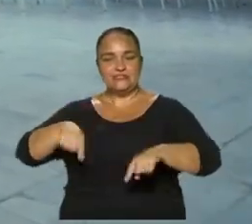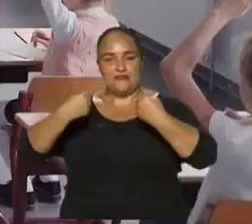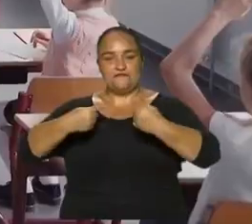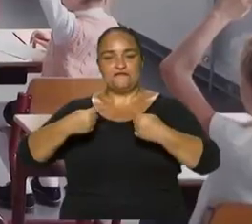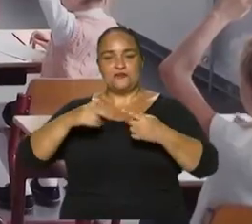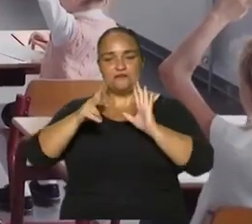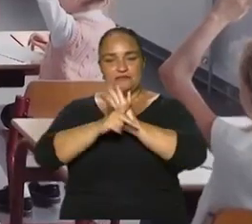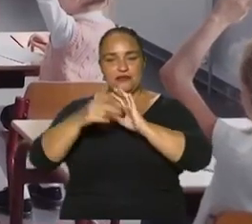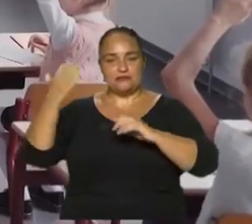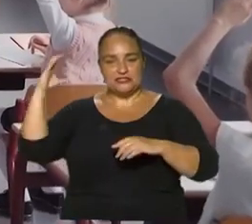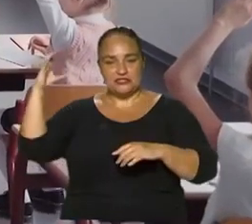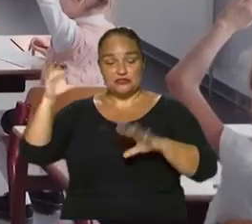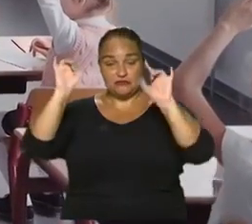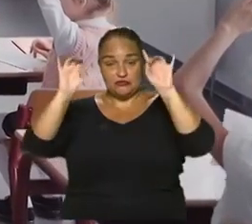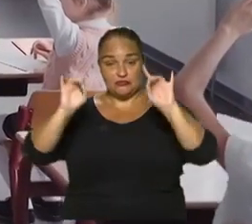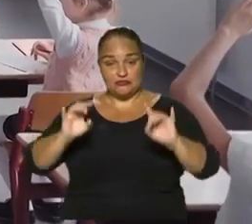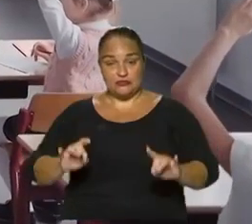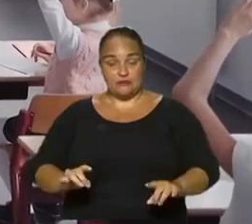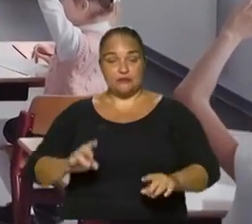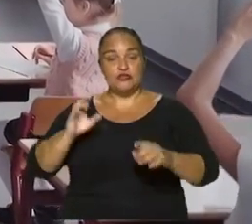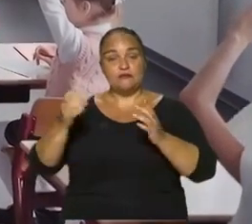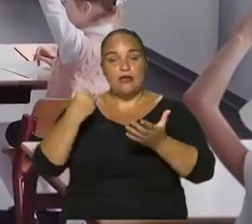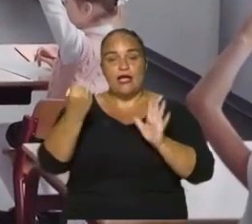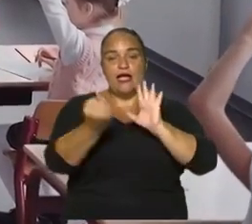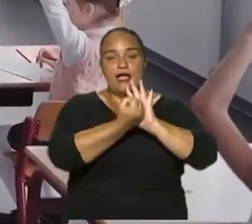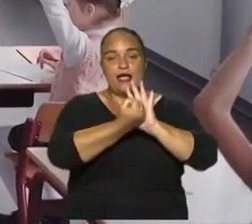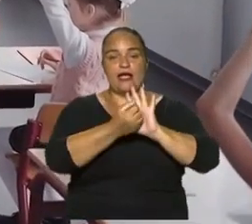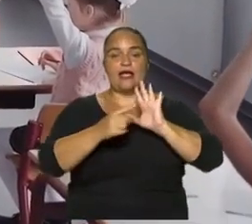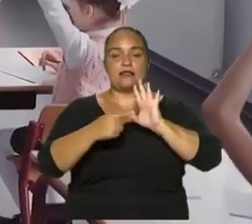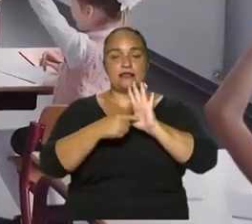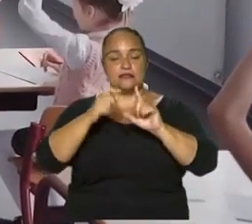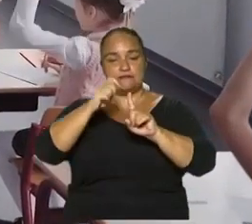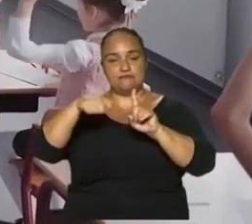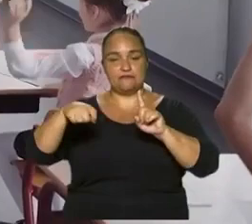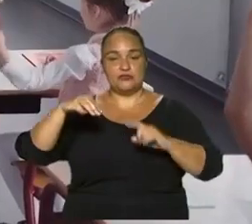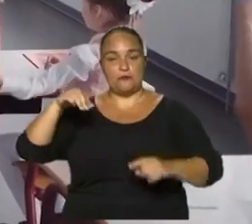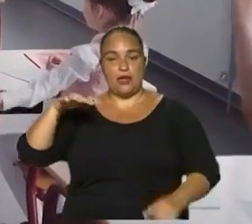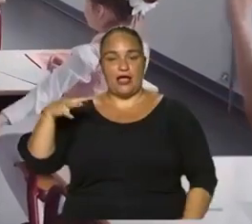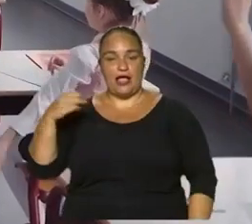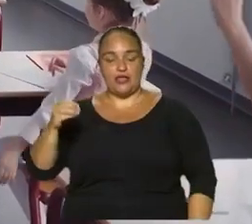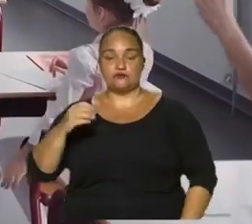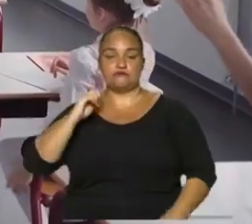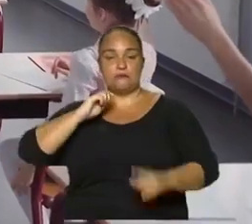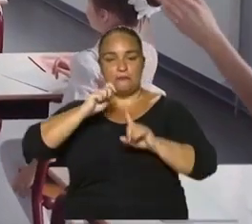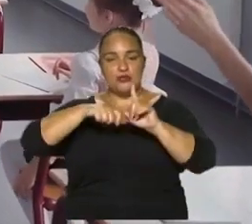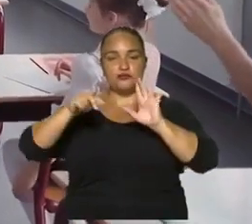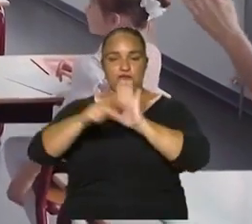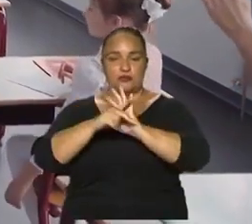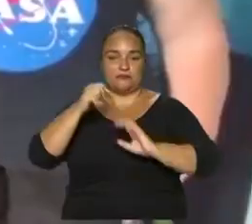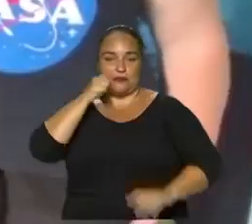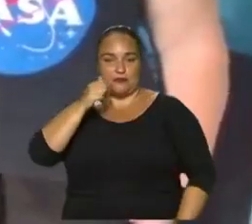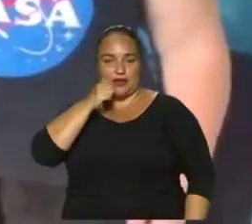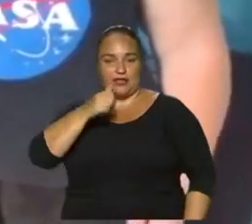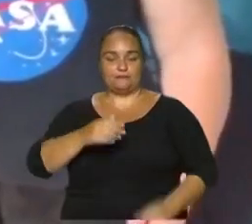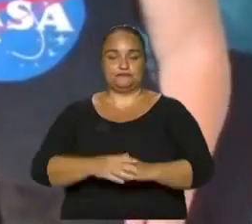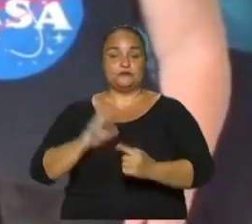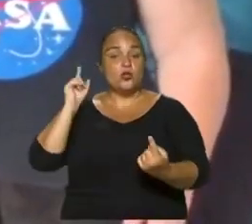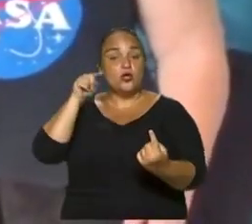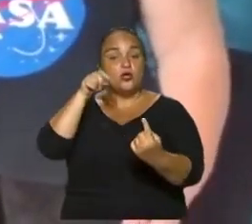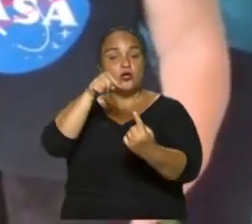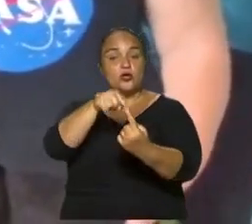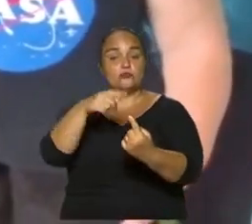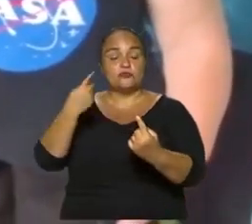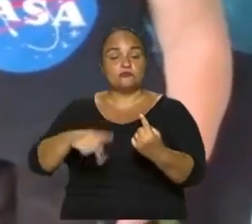científicos, especialmente marcados para este mês de março, mês da mulher. O objetivo